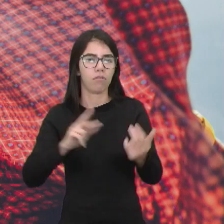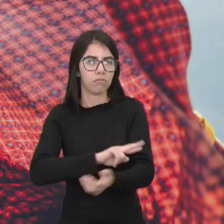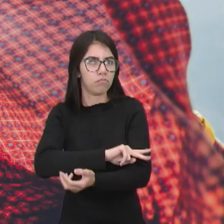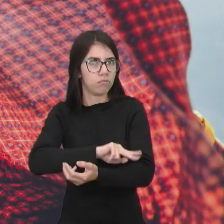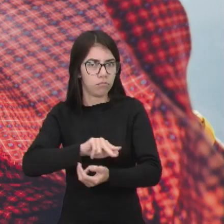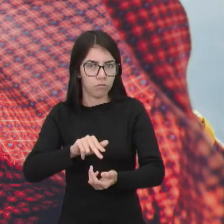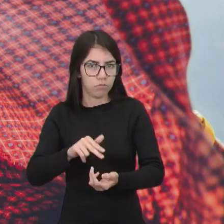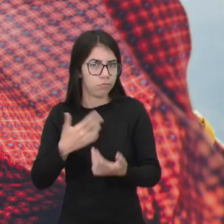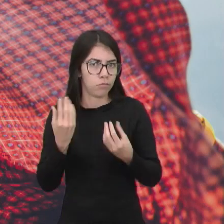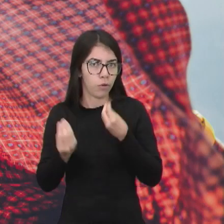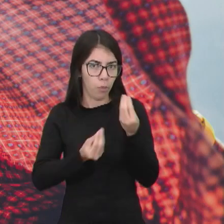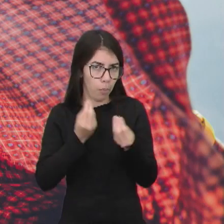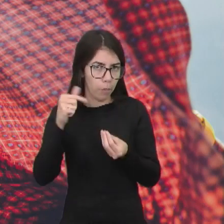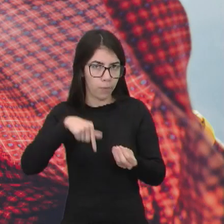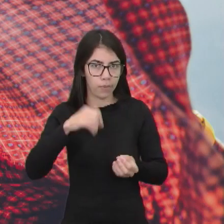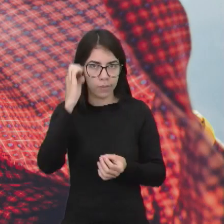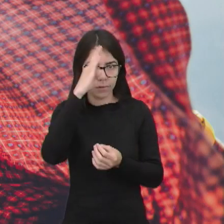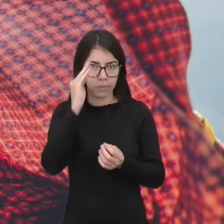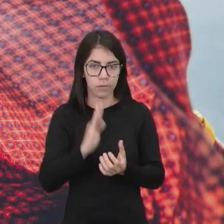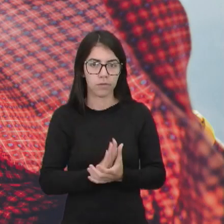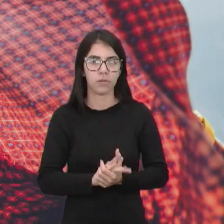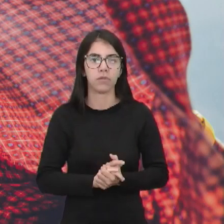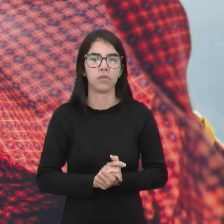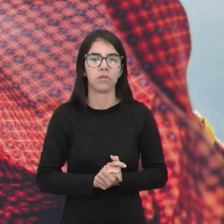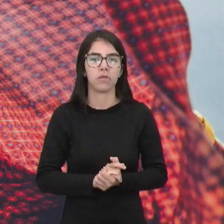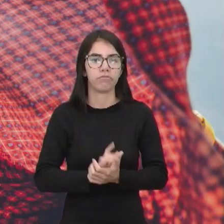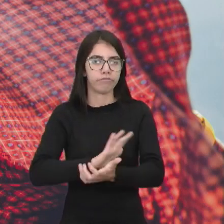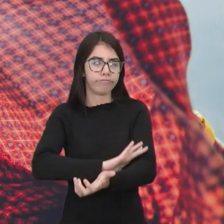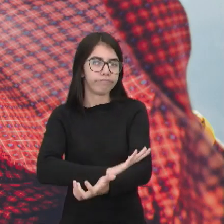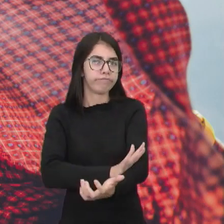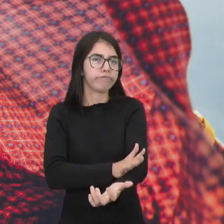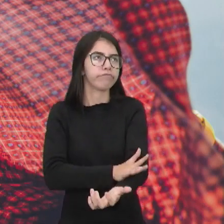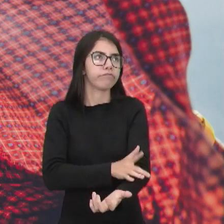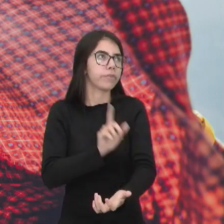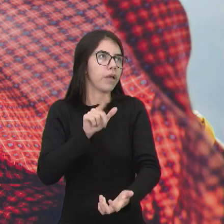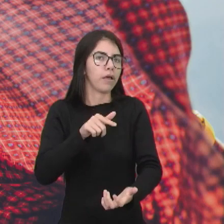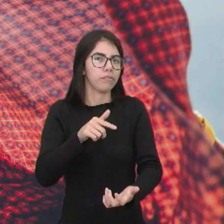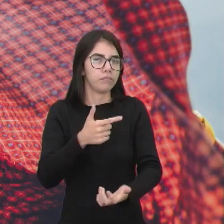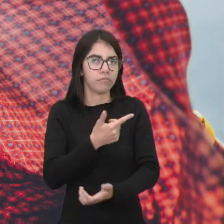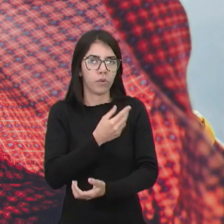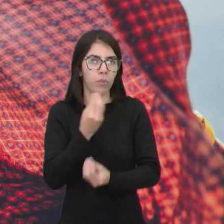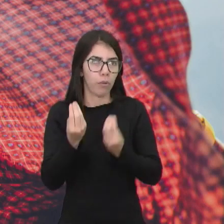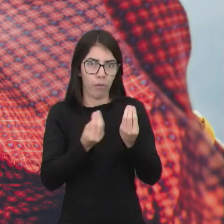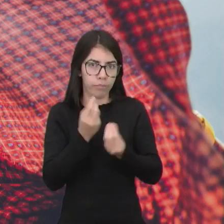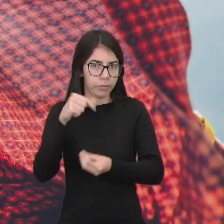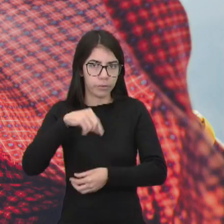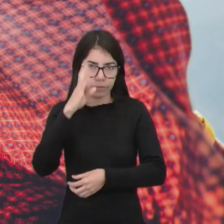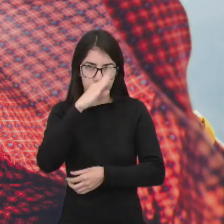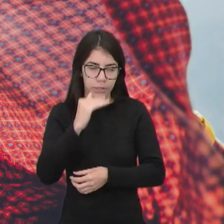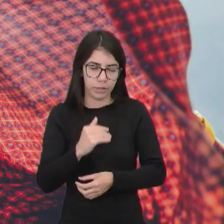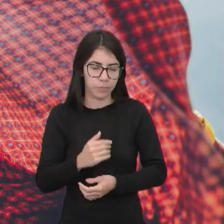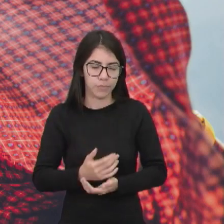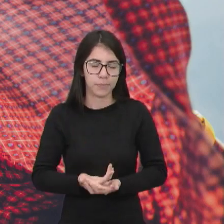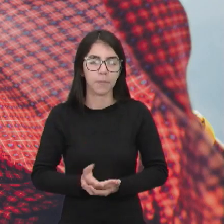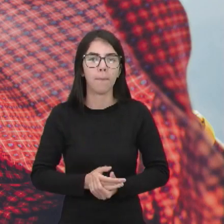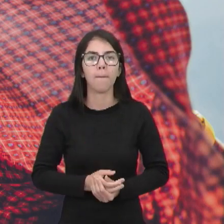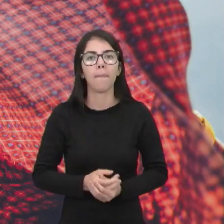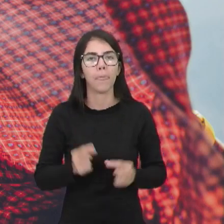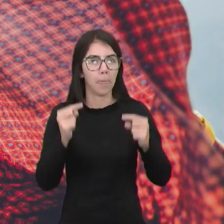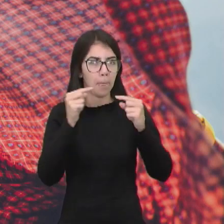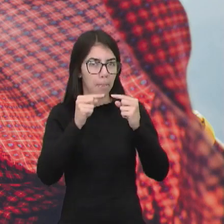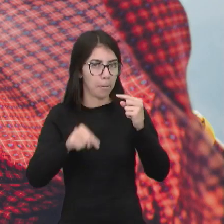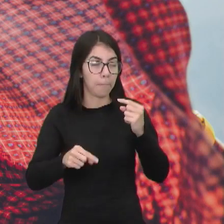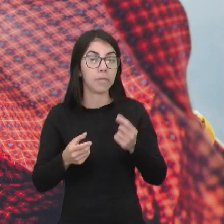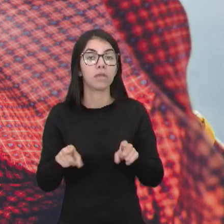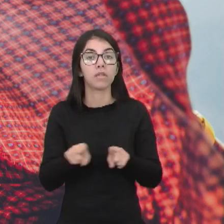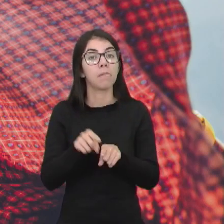né, o mero preconceito, ele não tem o mínimo cabimento, né. E até começando essa aula, já